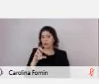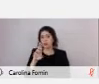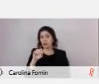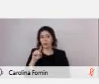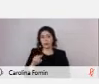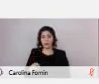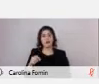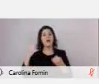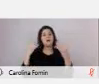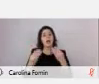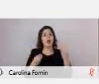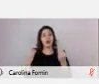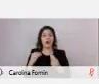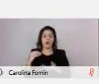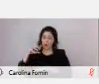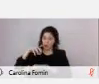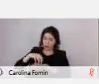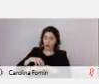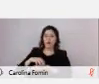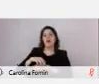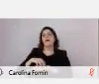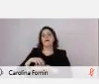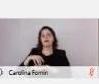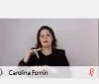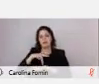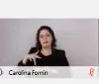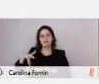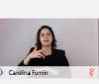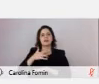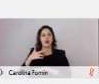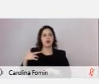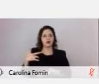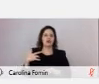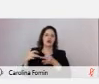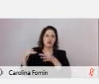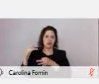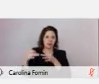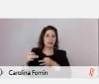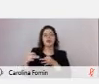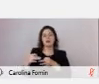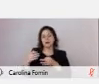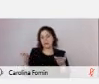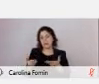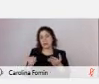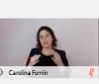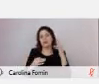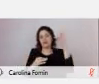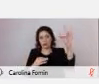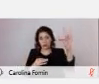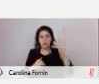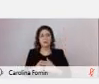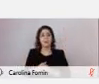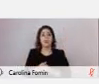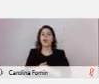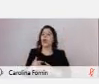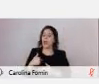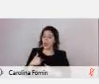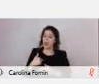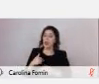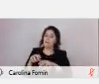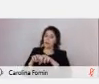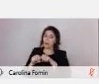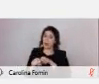Futuro, e que é graduada em Direito pela Faculdade Metropolitana Unida, em